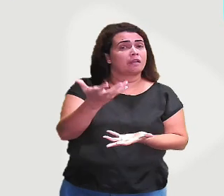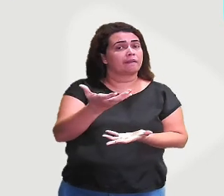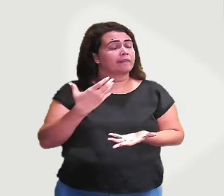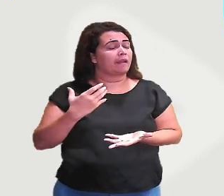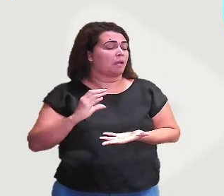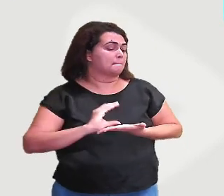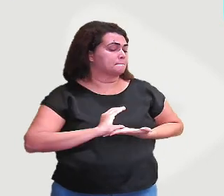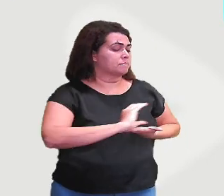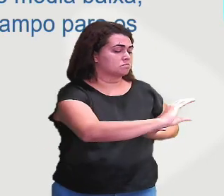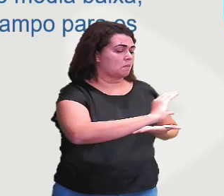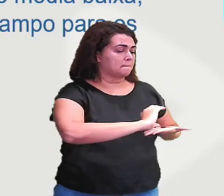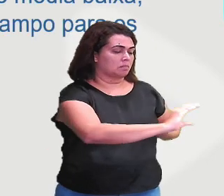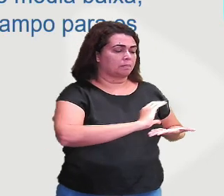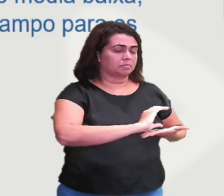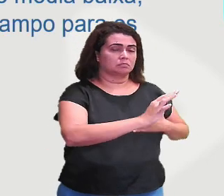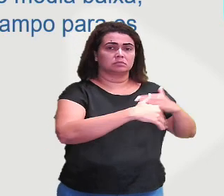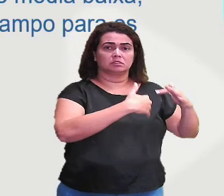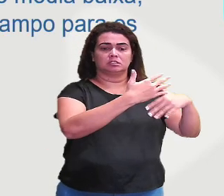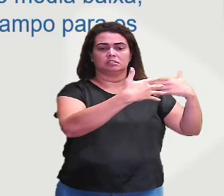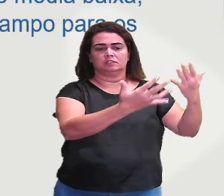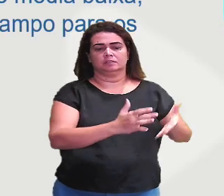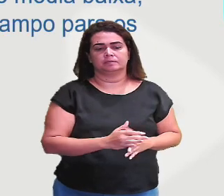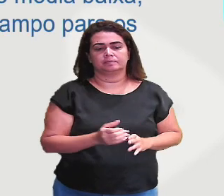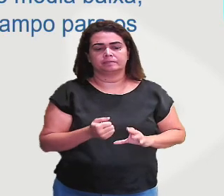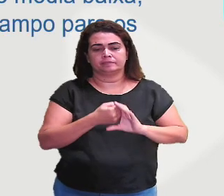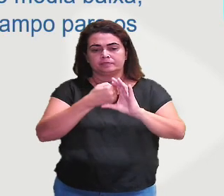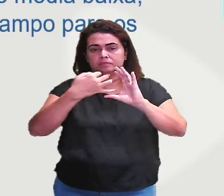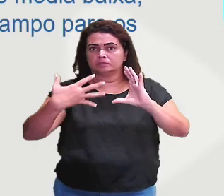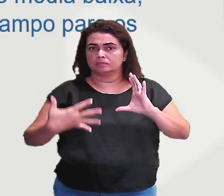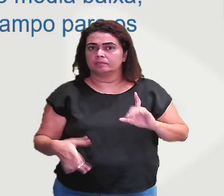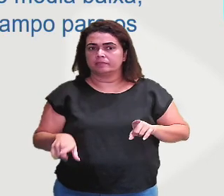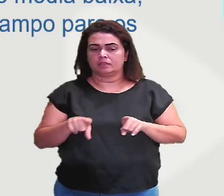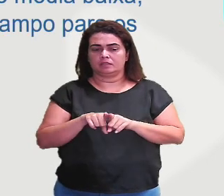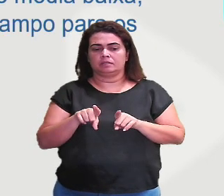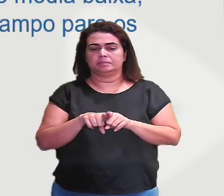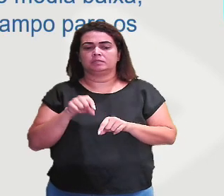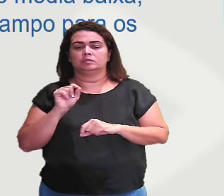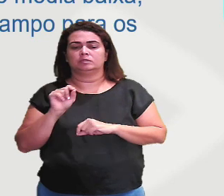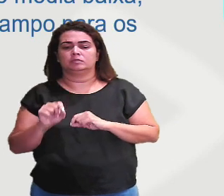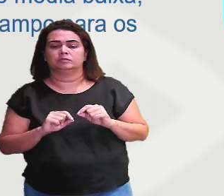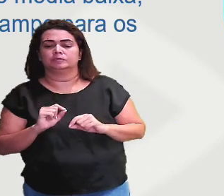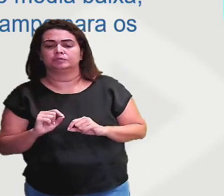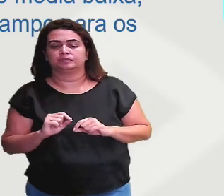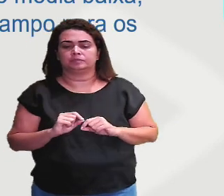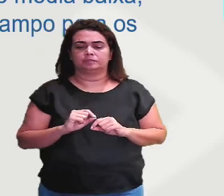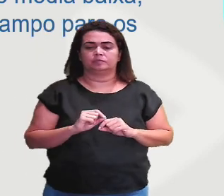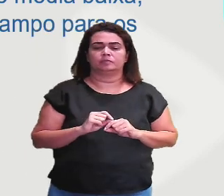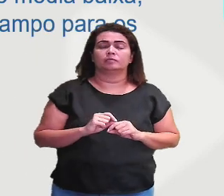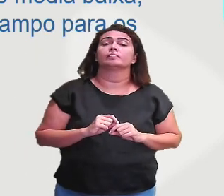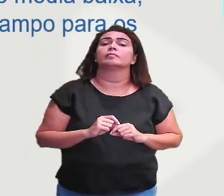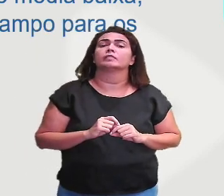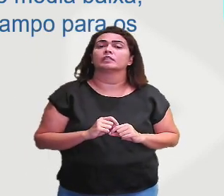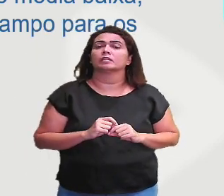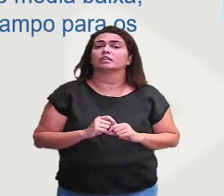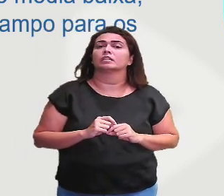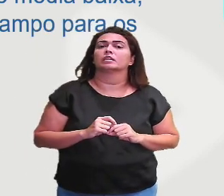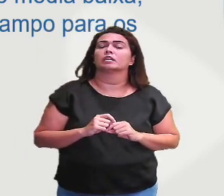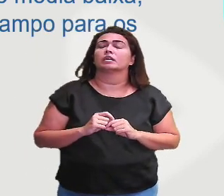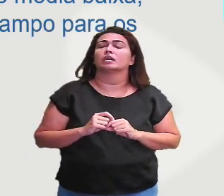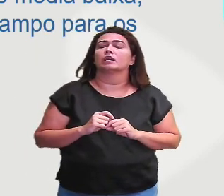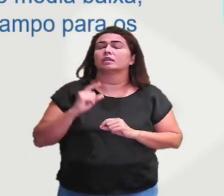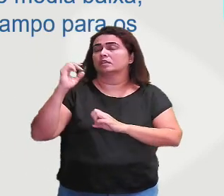seu país. Outras características dos países emergentes têm o aumento da instalação de filiais de grandes empresas multinacionais atraídas por